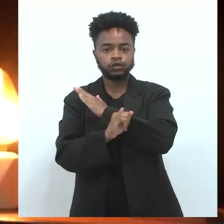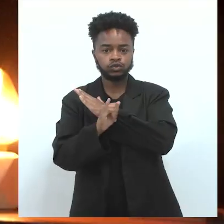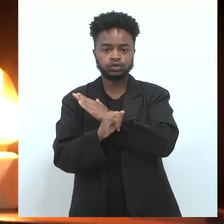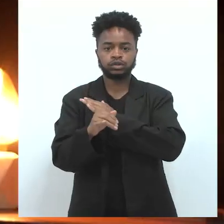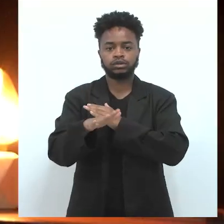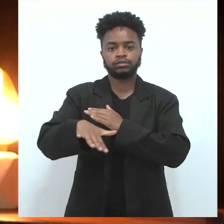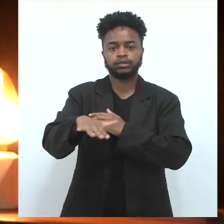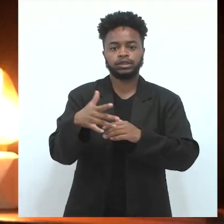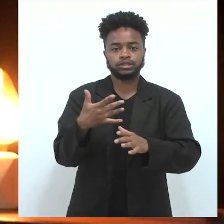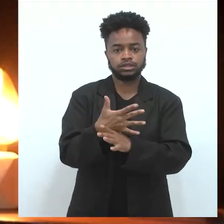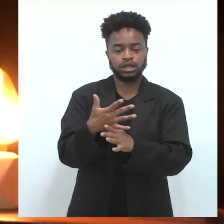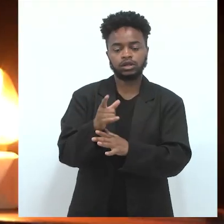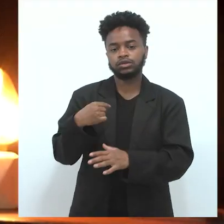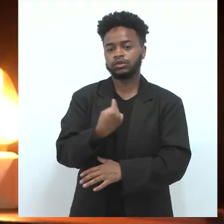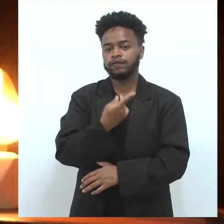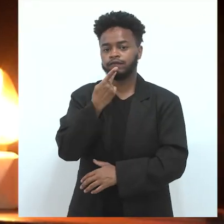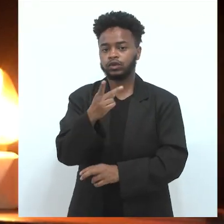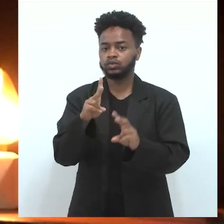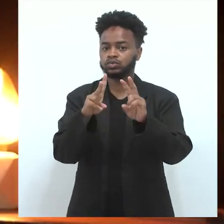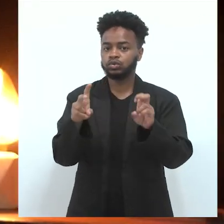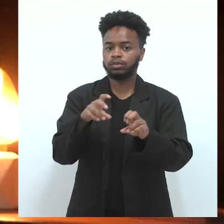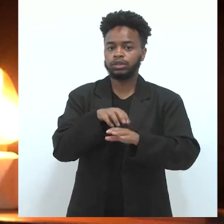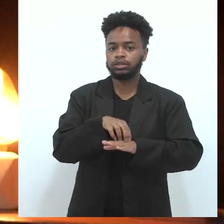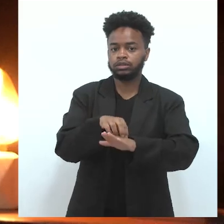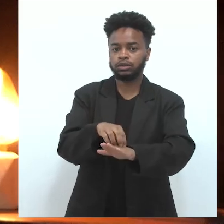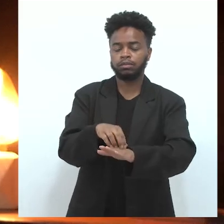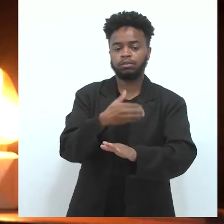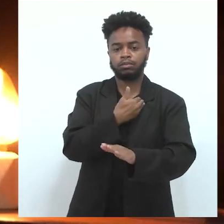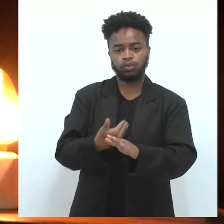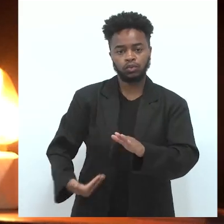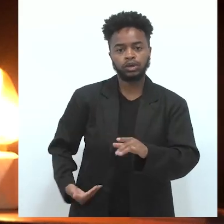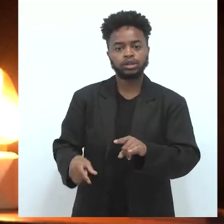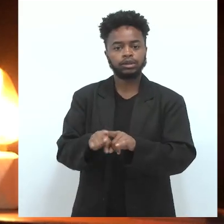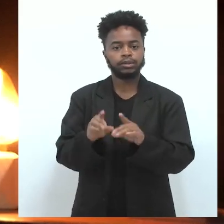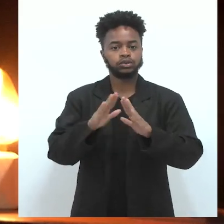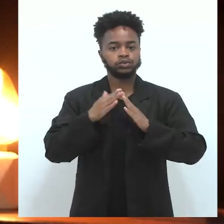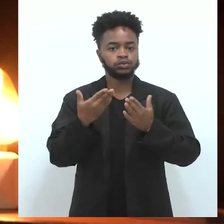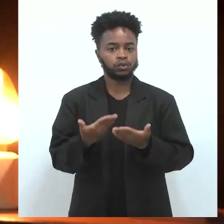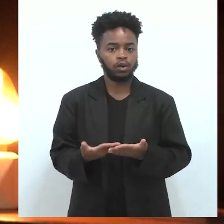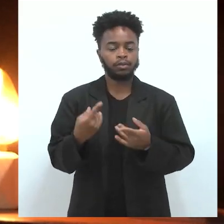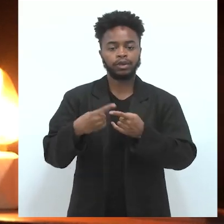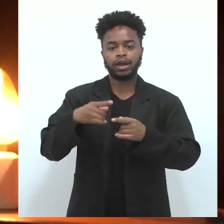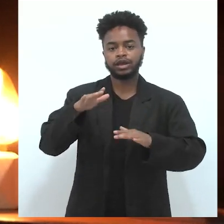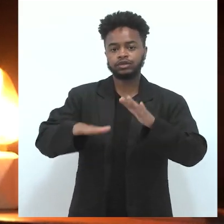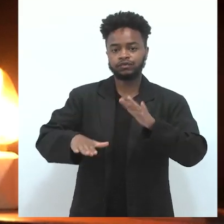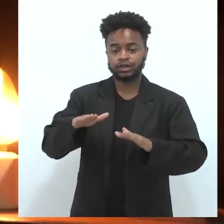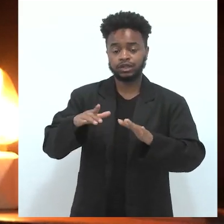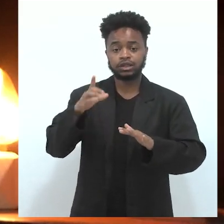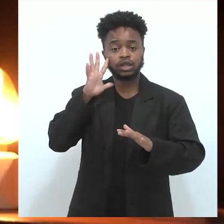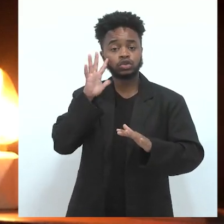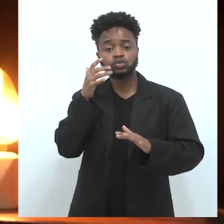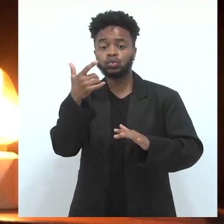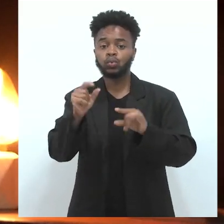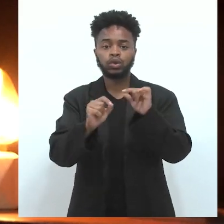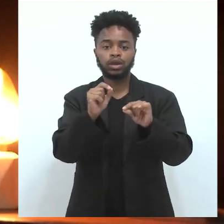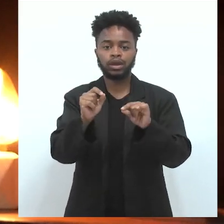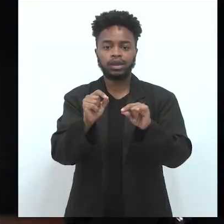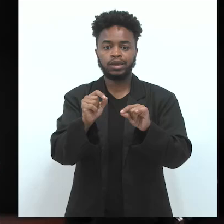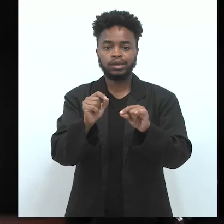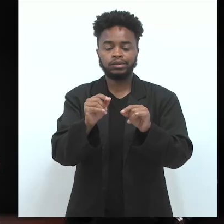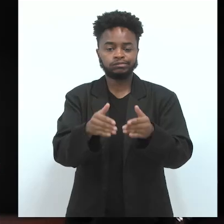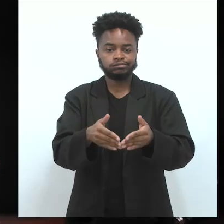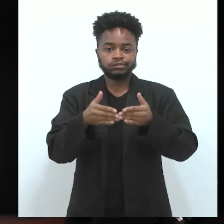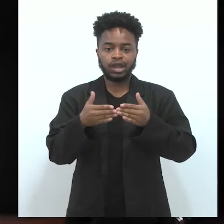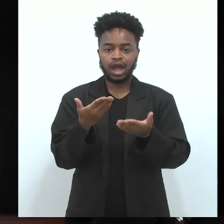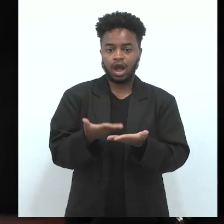infraestruturas das cidades, né? A gente falou sobre transporte público, ou mesmo sobre a questão das escolas. Muitas vezes a solução é suspender as aulas, mas